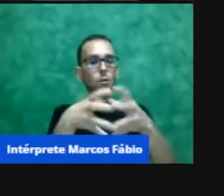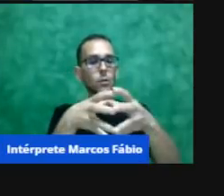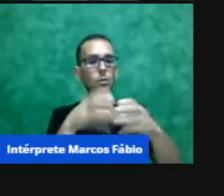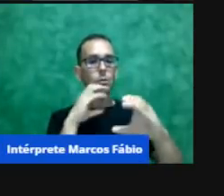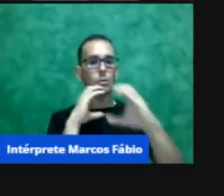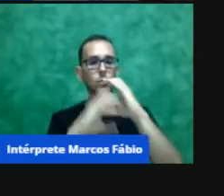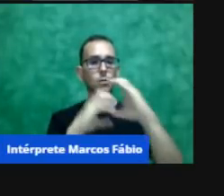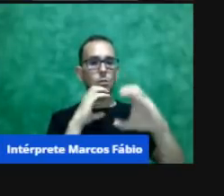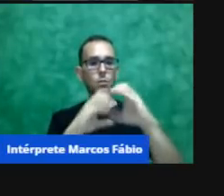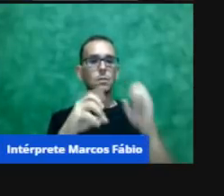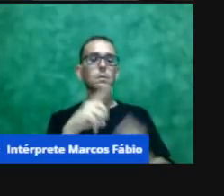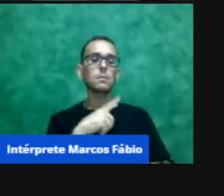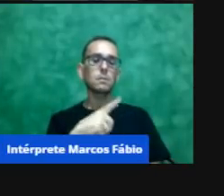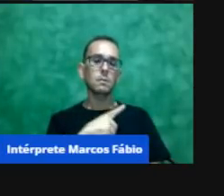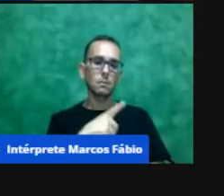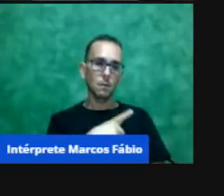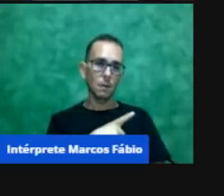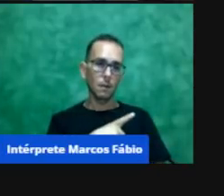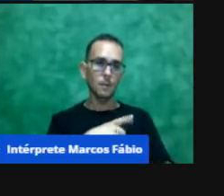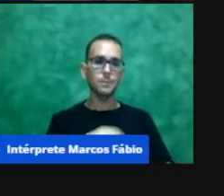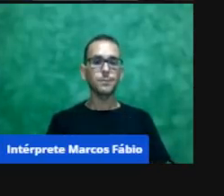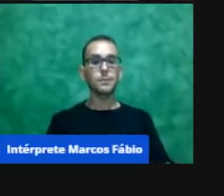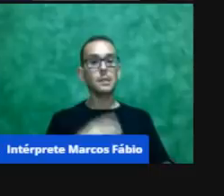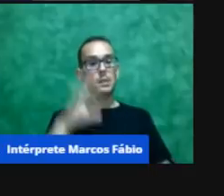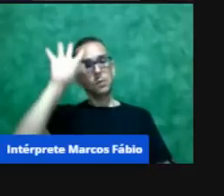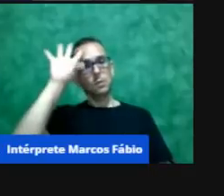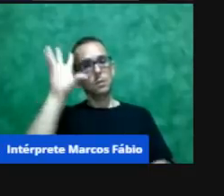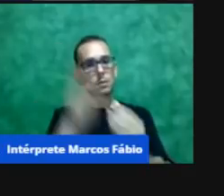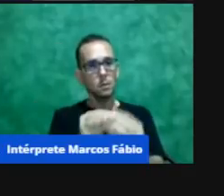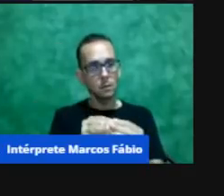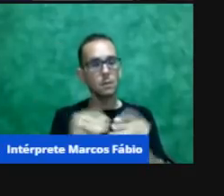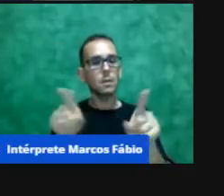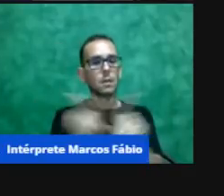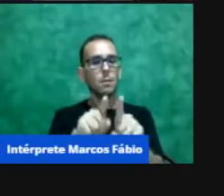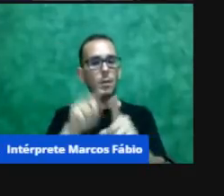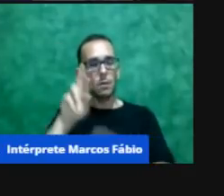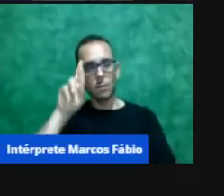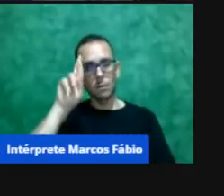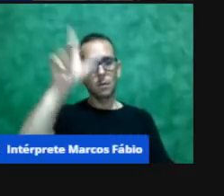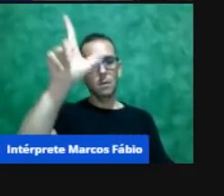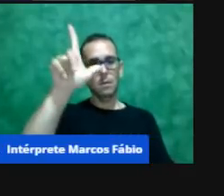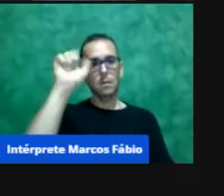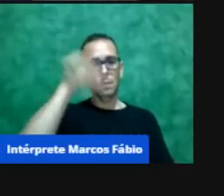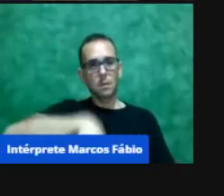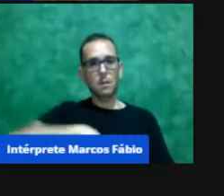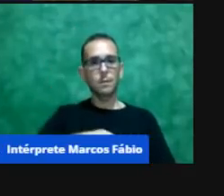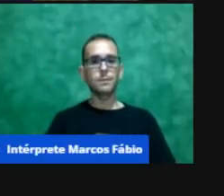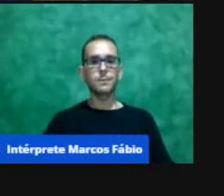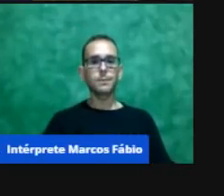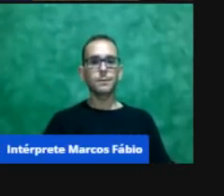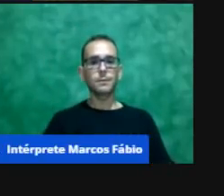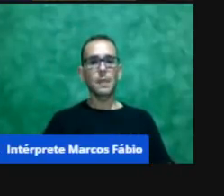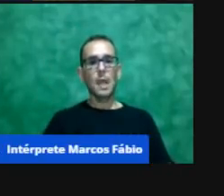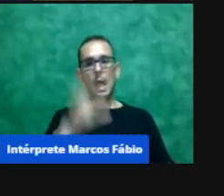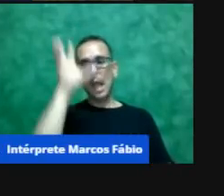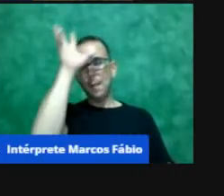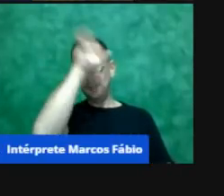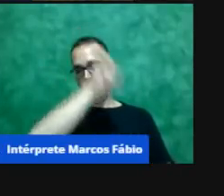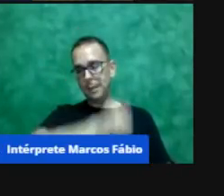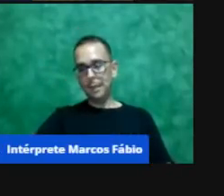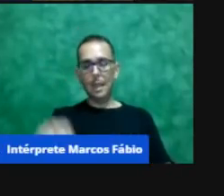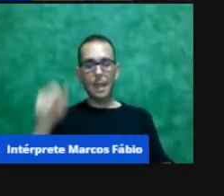e ter muita comunicação, tomar decisões e ter liderança, aprender a